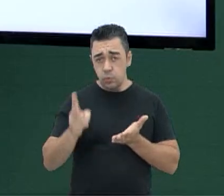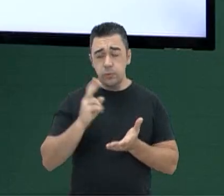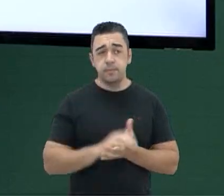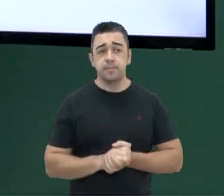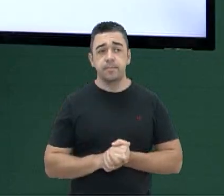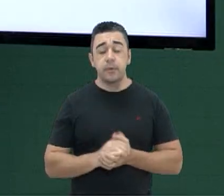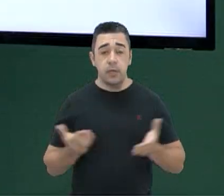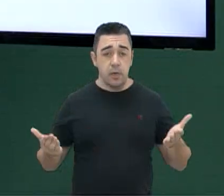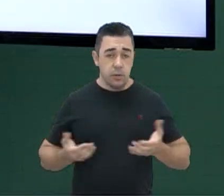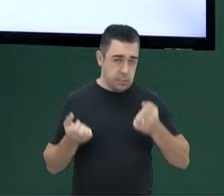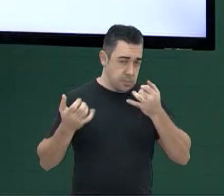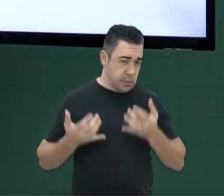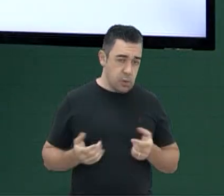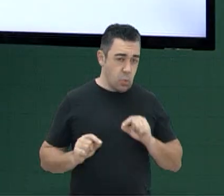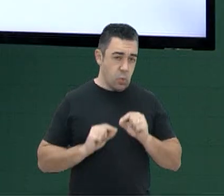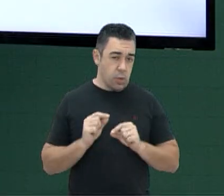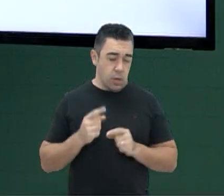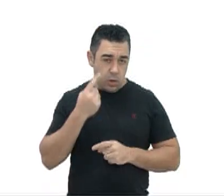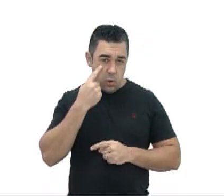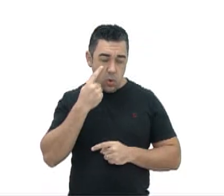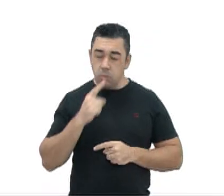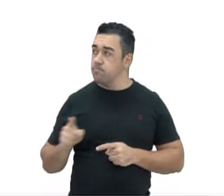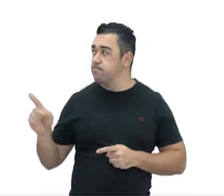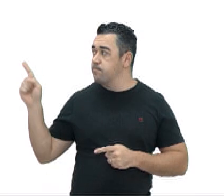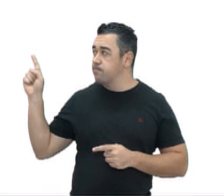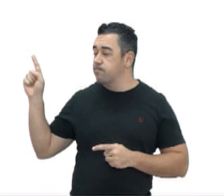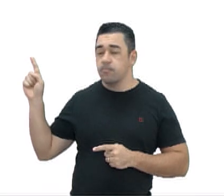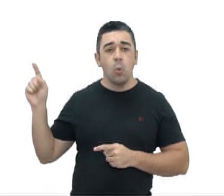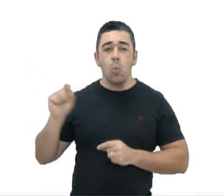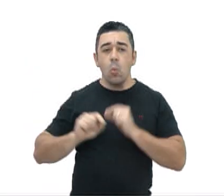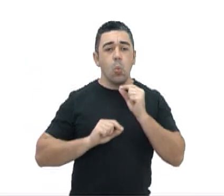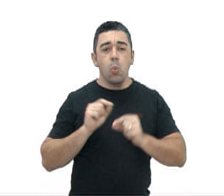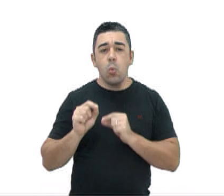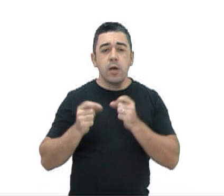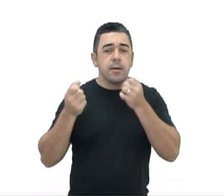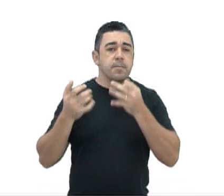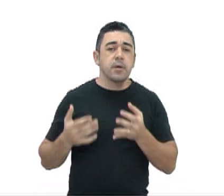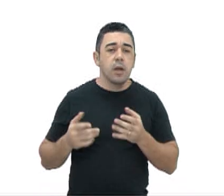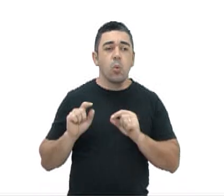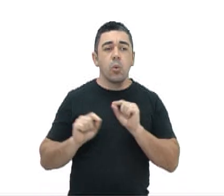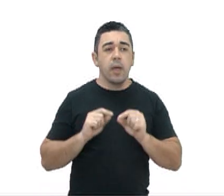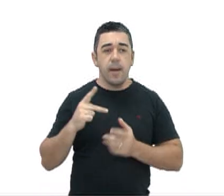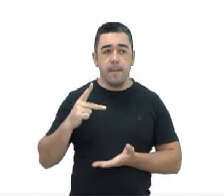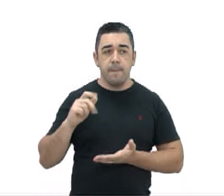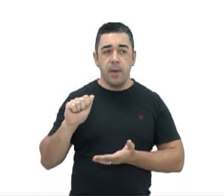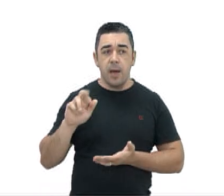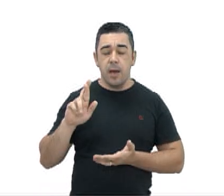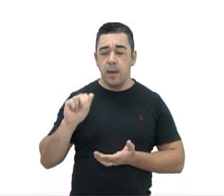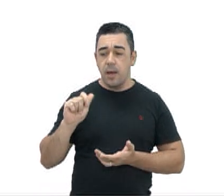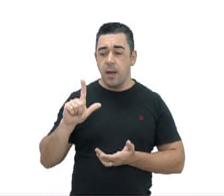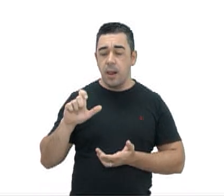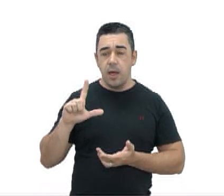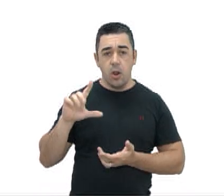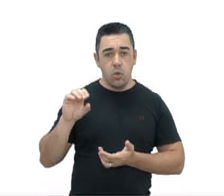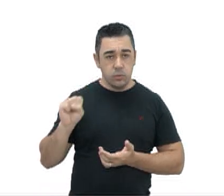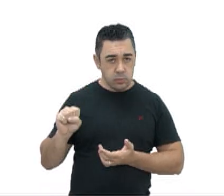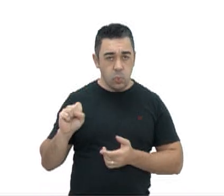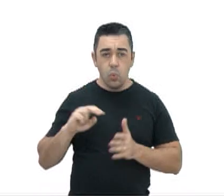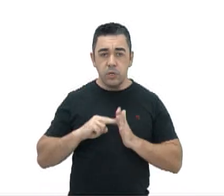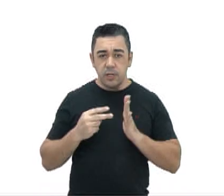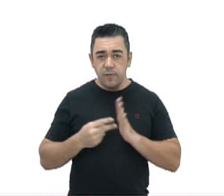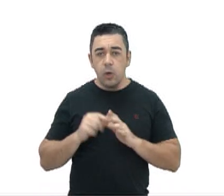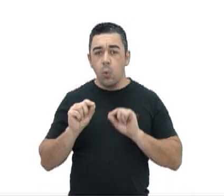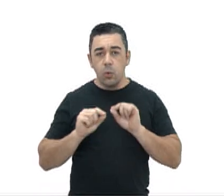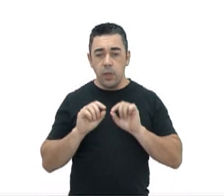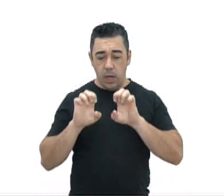Dando continuidade à nossa aula, acompanhe ali na tela a definição de paralelos. Paralelos são linhas paralelas ao